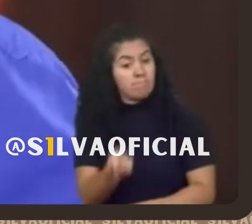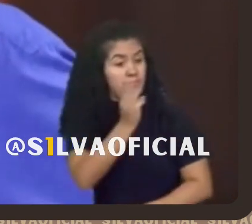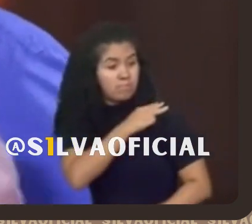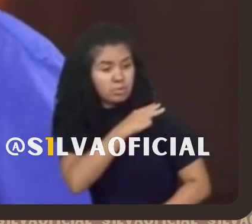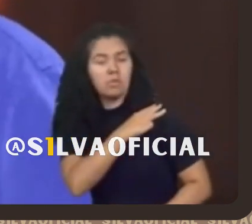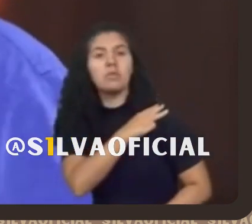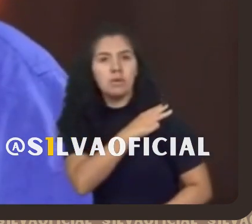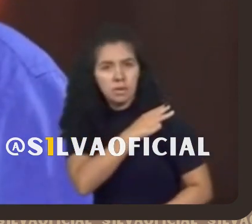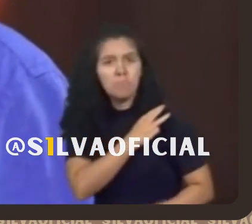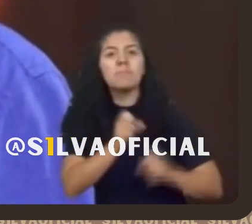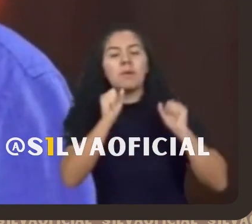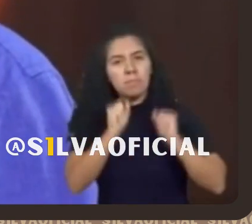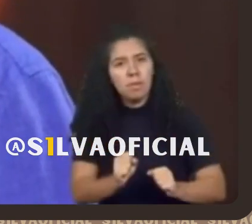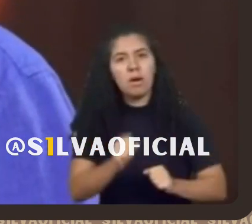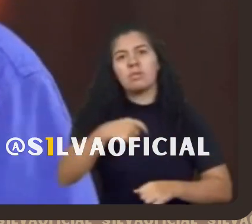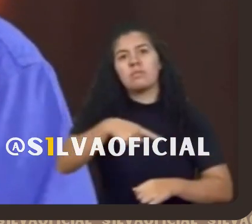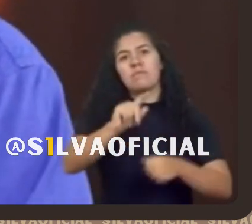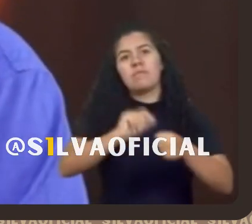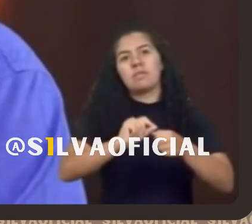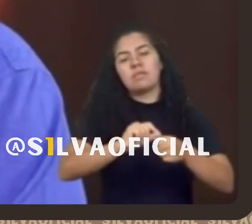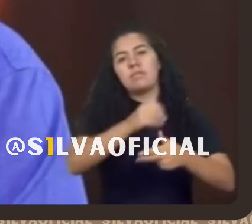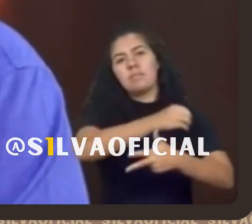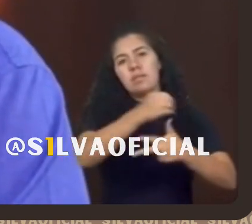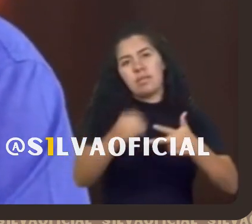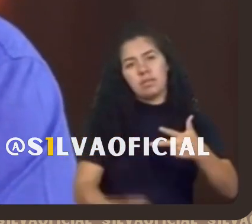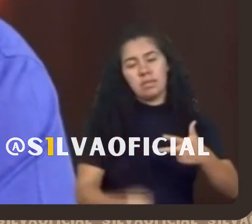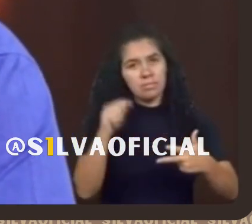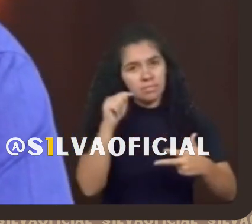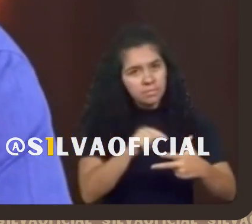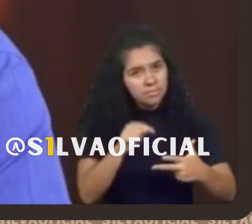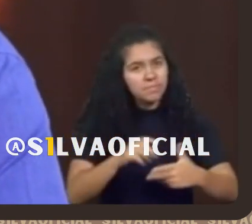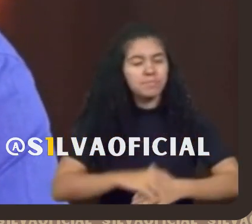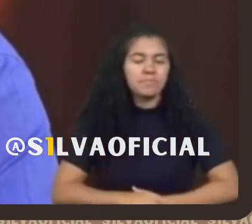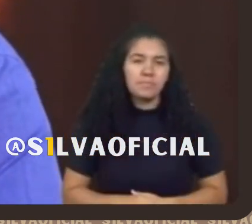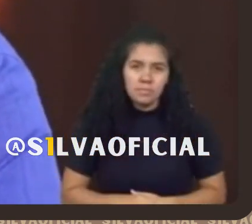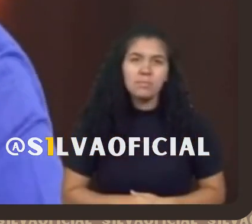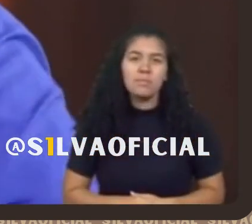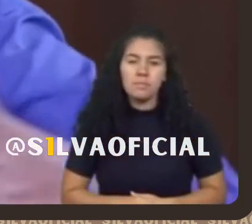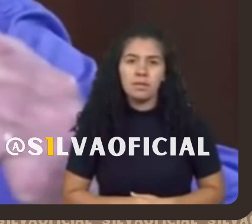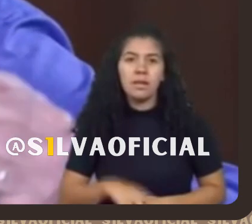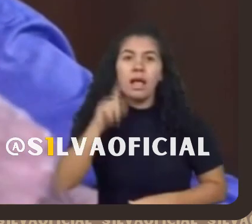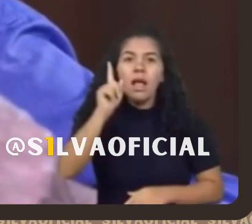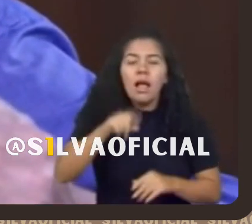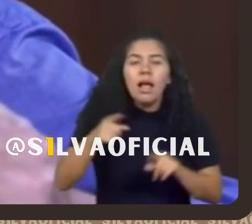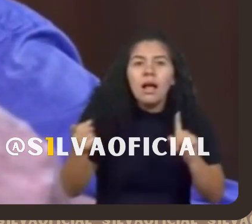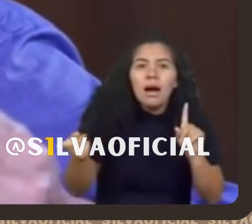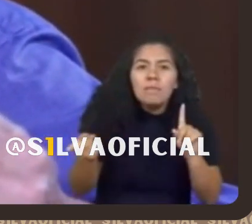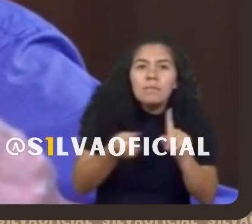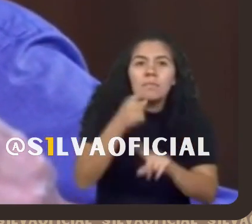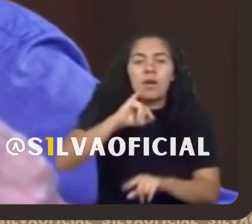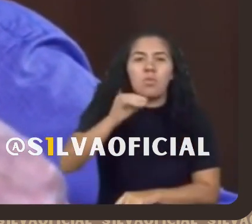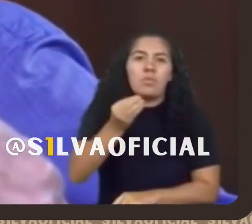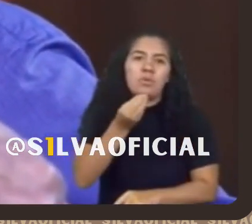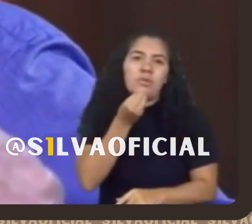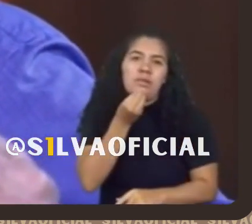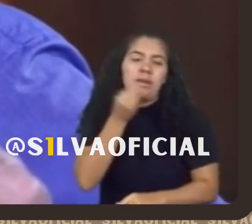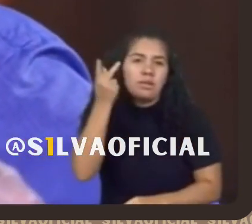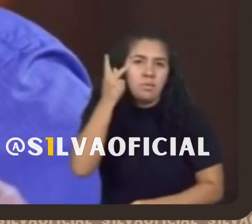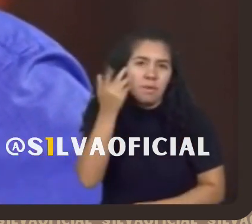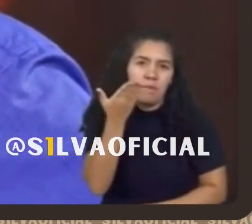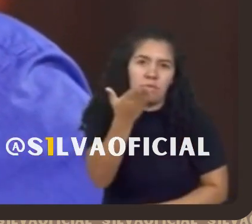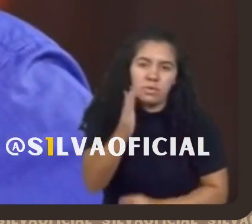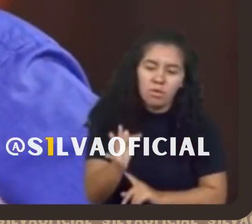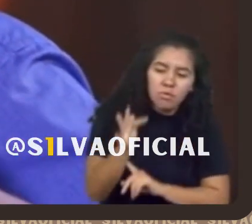possa fazer o Enem Ou seja é a primeira janelinha do Futuro que se abre para você não fecha a